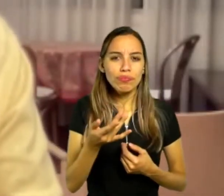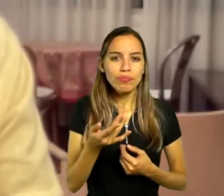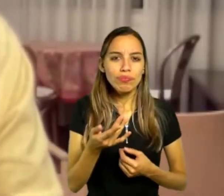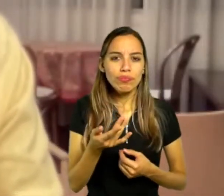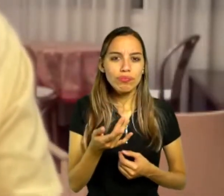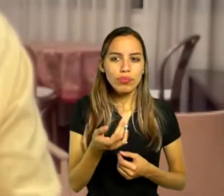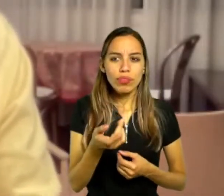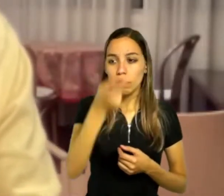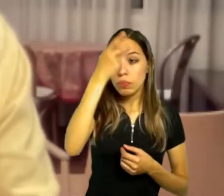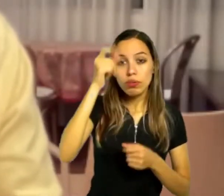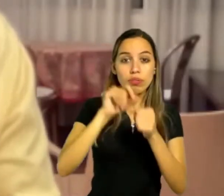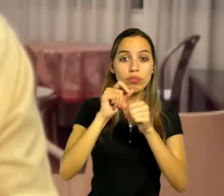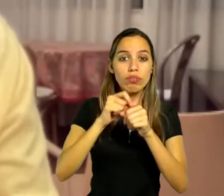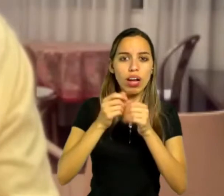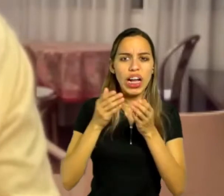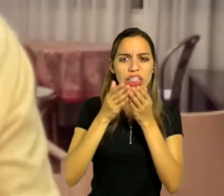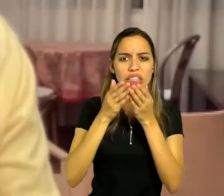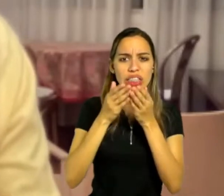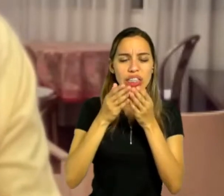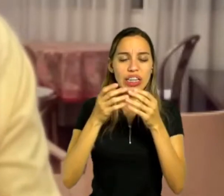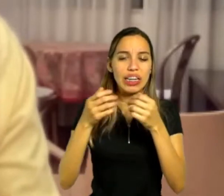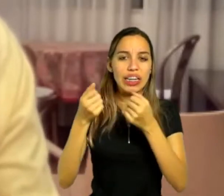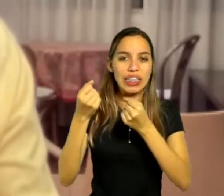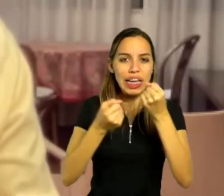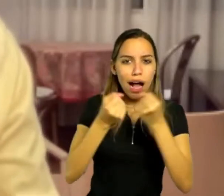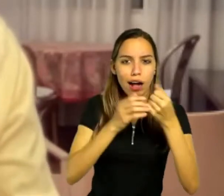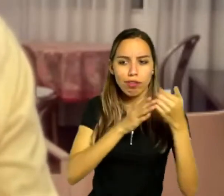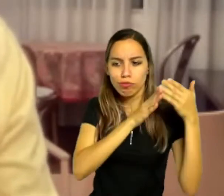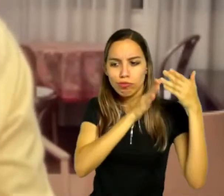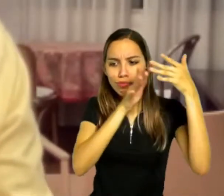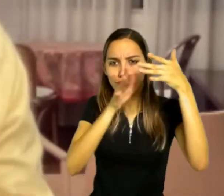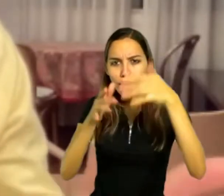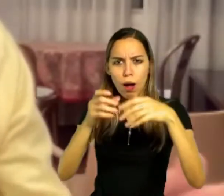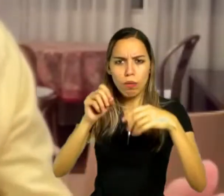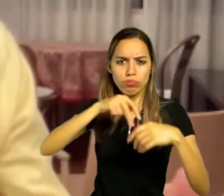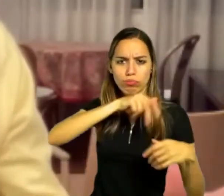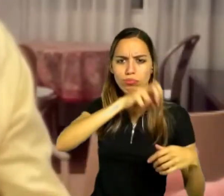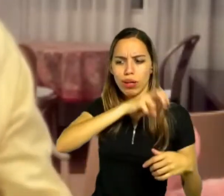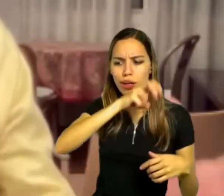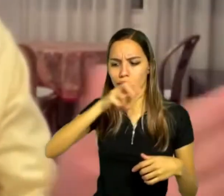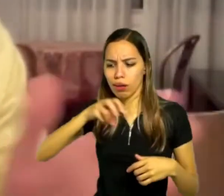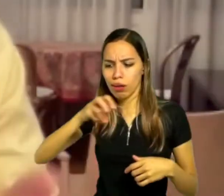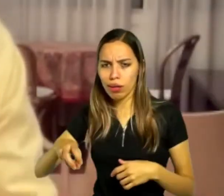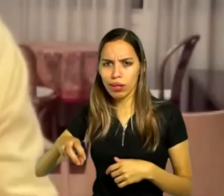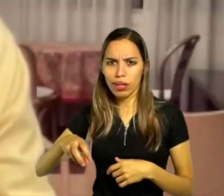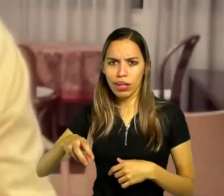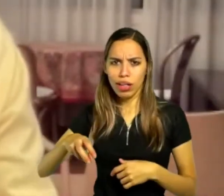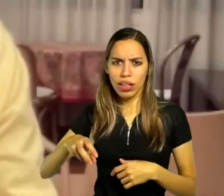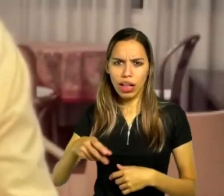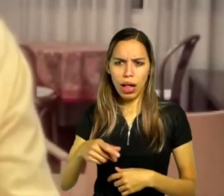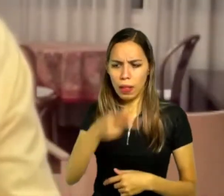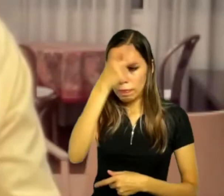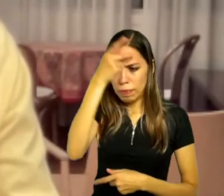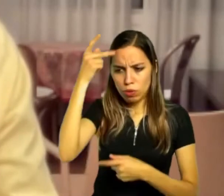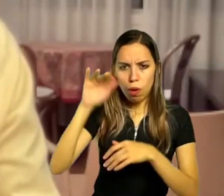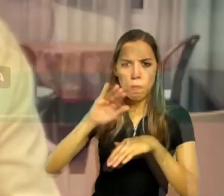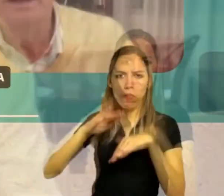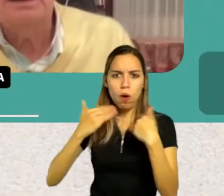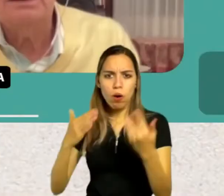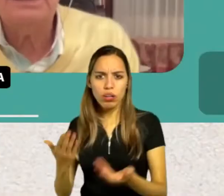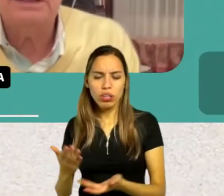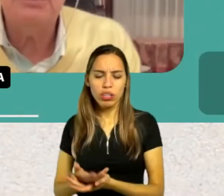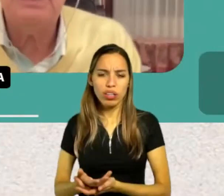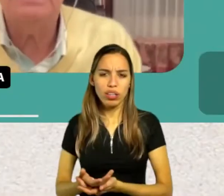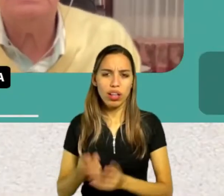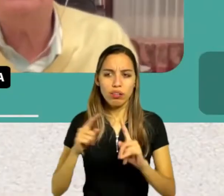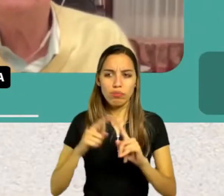Brasil. Isso veio melhorando, e nos anos 2000 melhorou bastante.